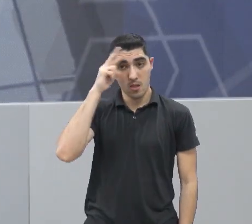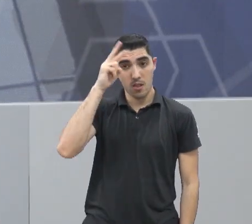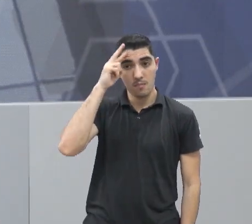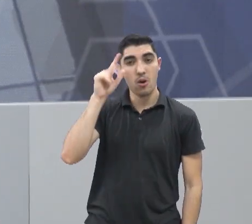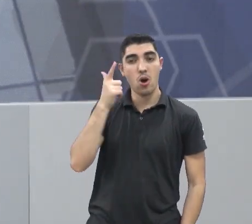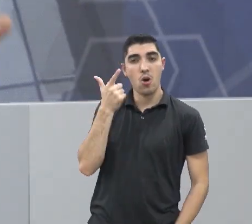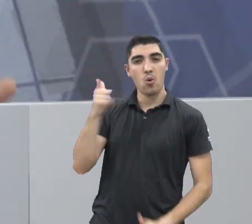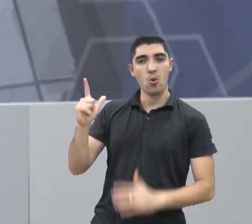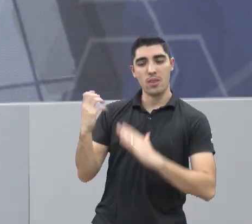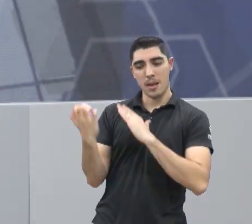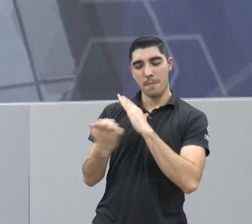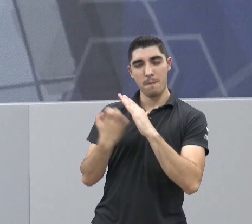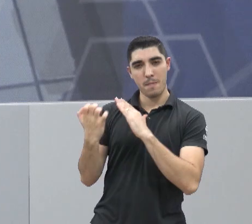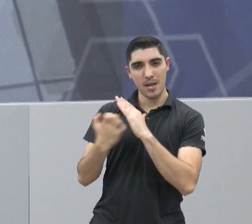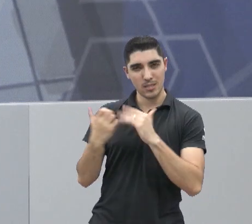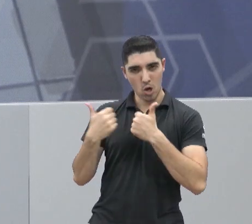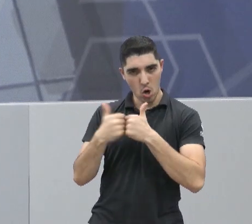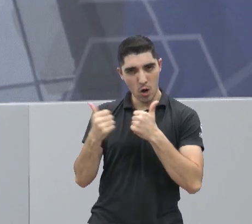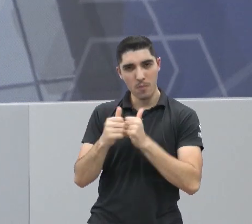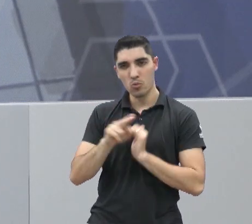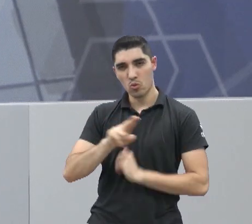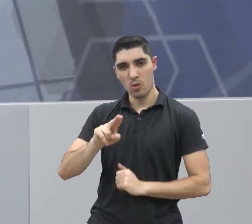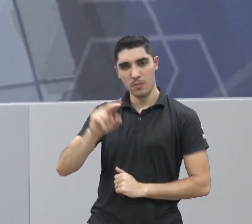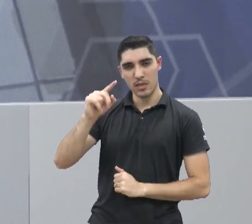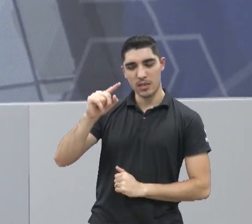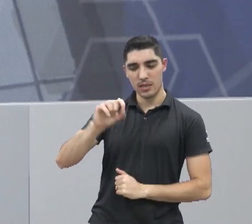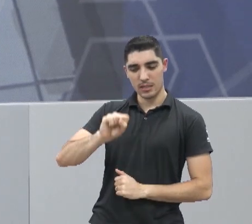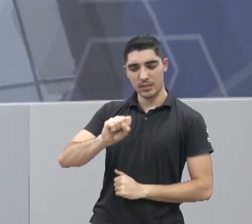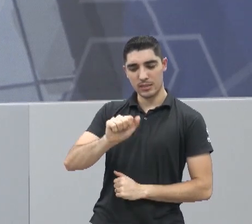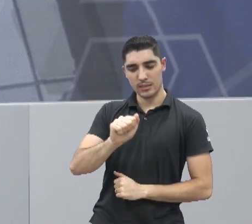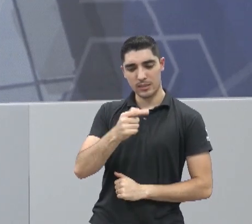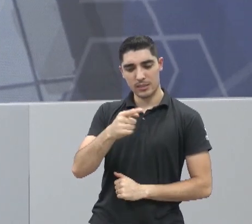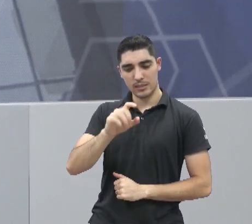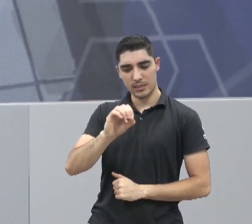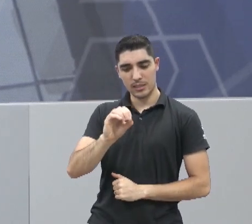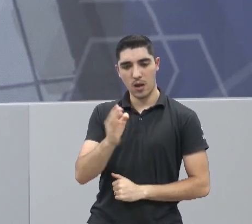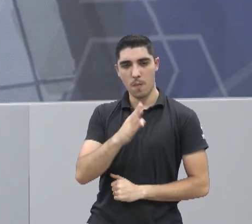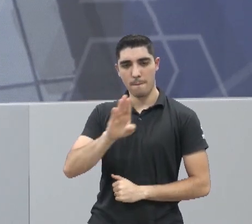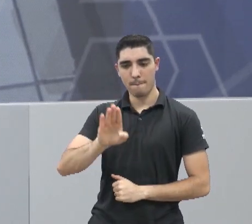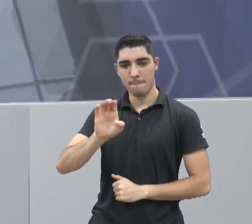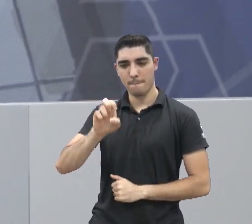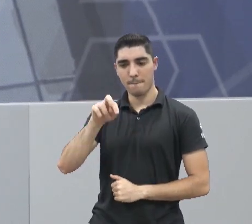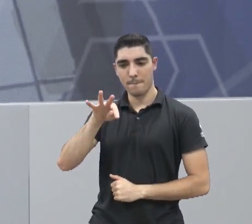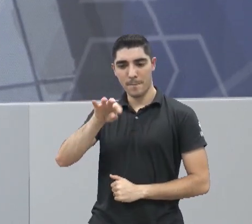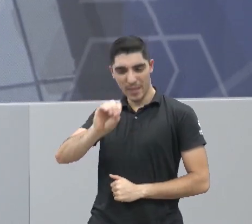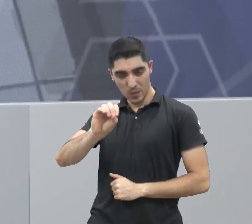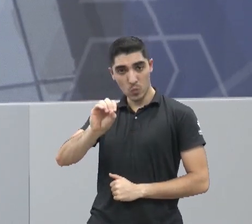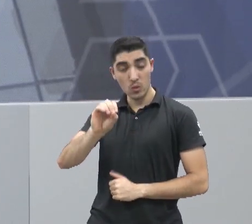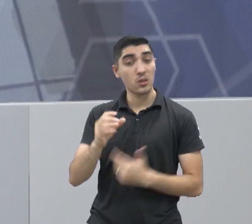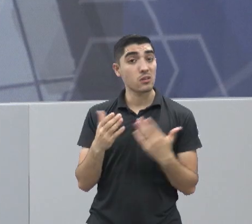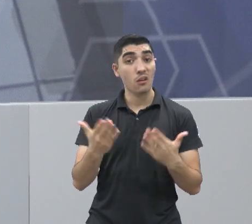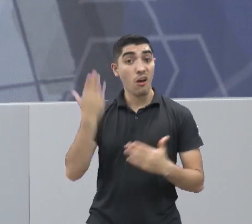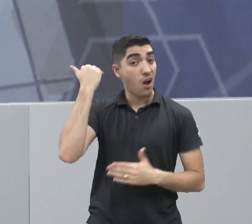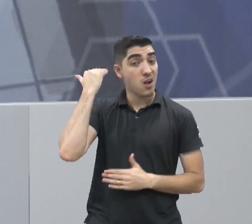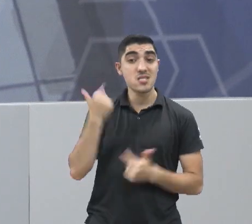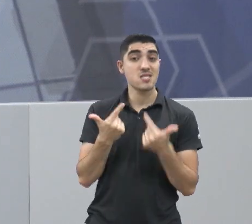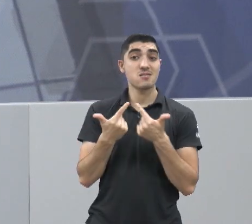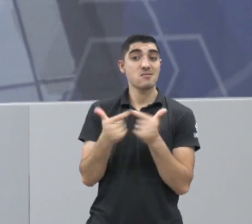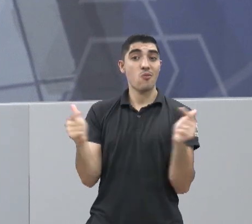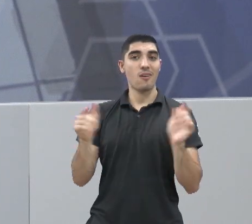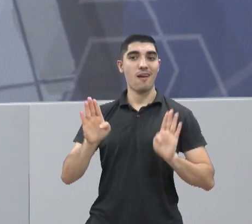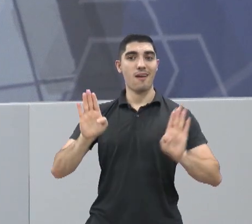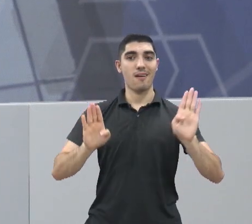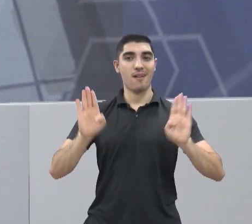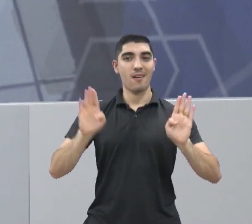que dominava o monopólio do transporte público aqui em São José, então não tinha licitação. E quem fez